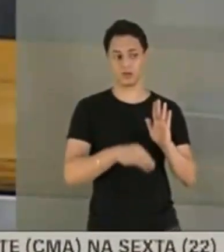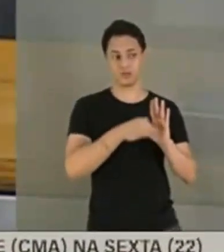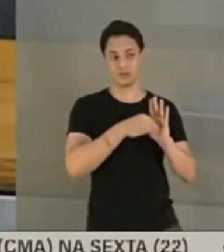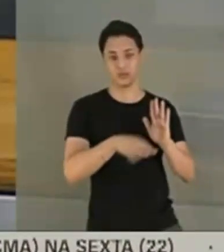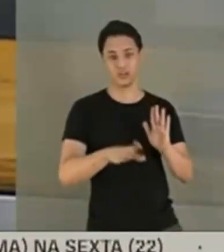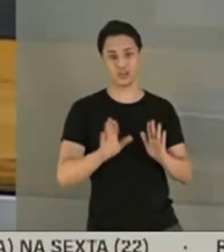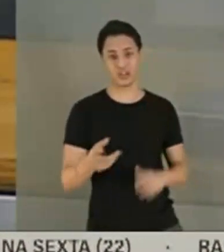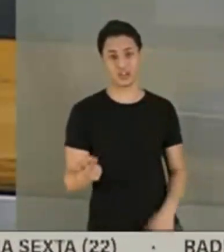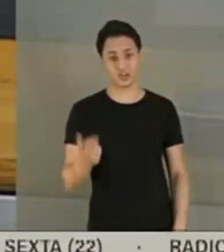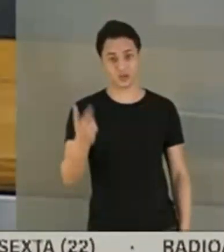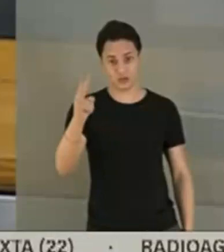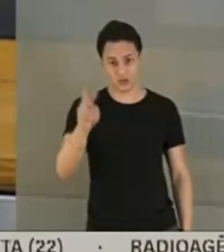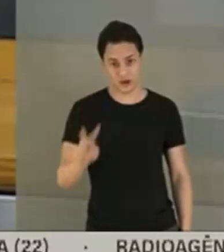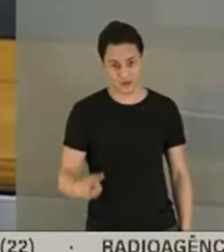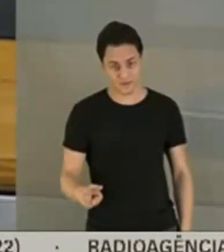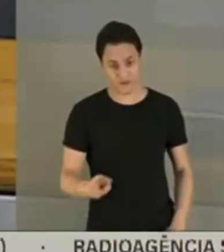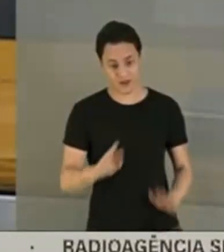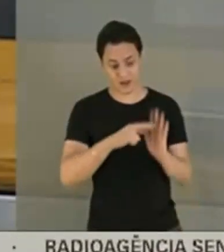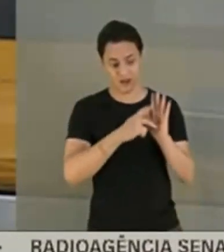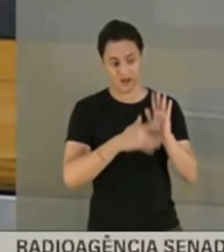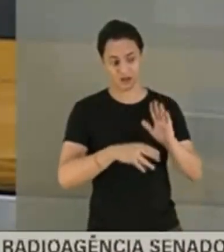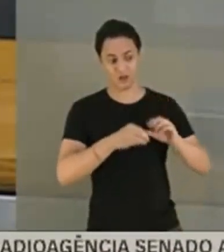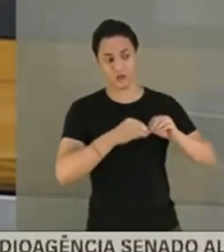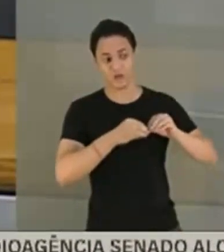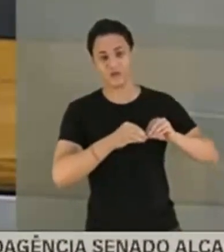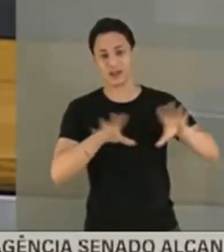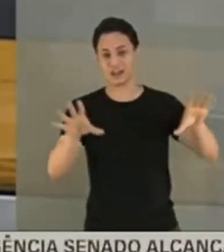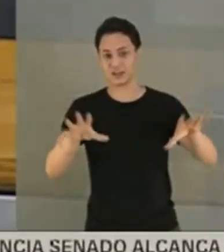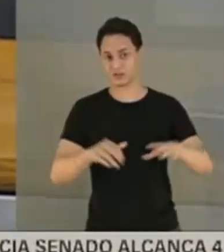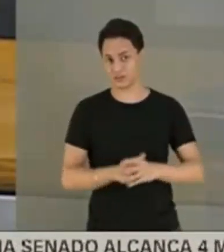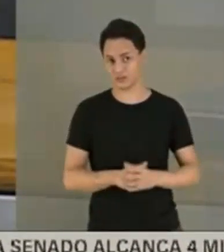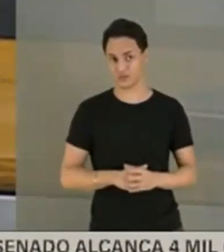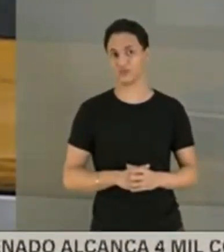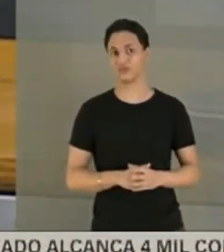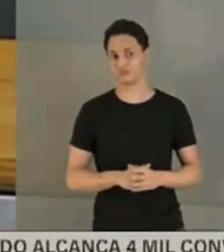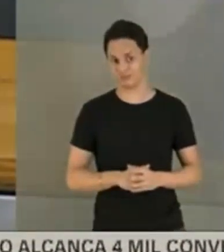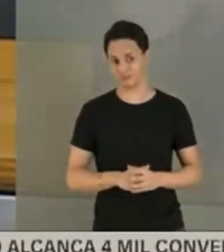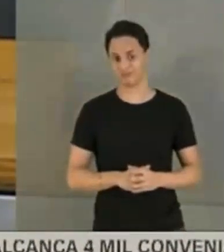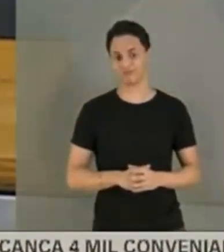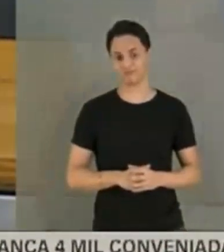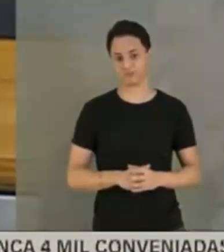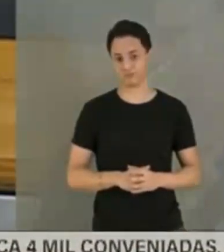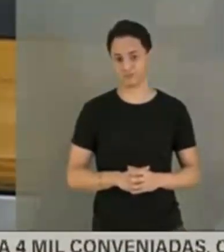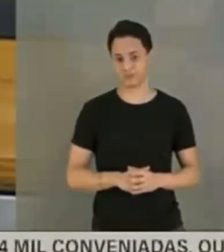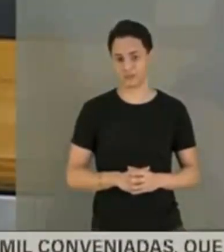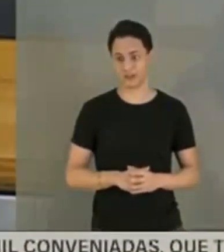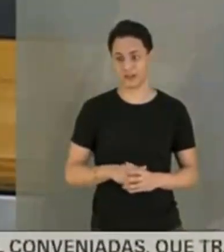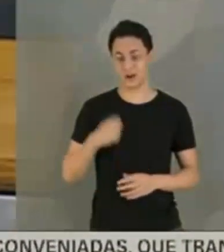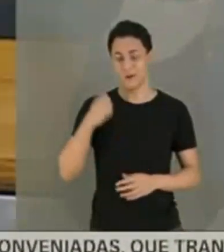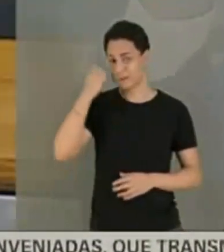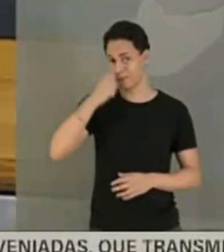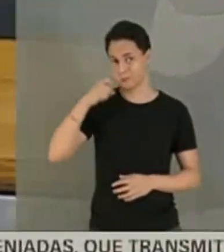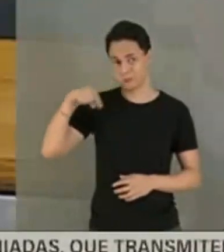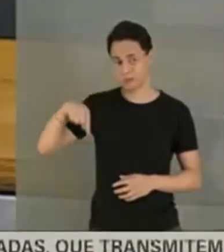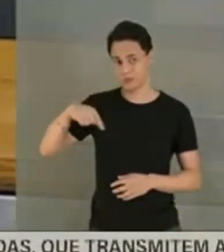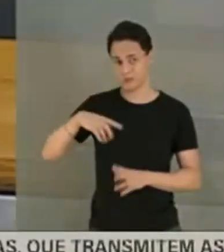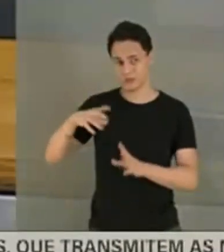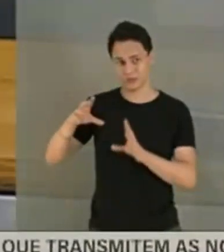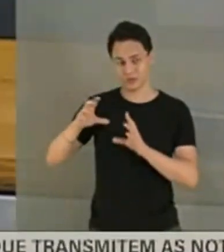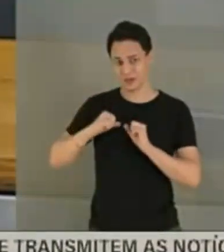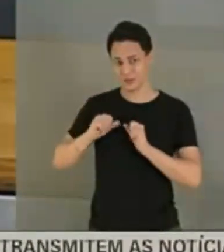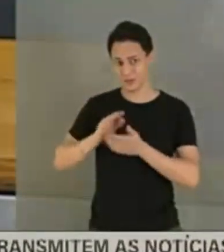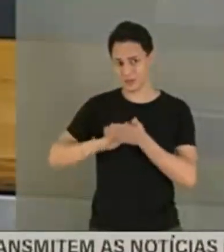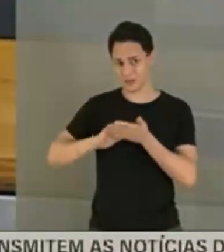segunda vez, uma vergonha, um relatório vazado pela segunda vez, que nem os senadores dessa comissão tomaram